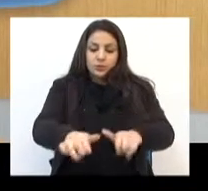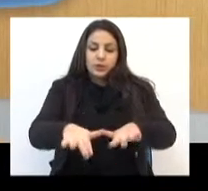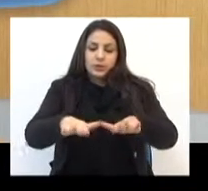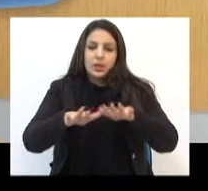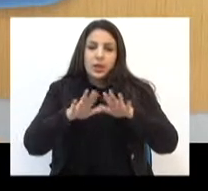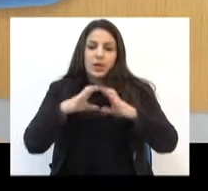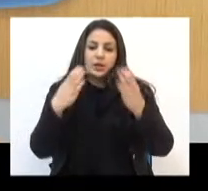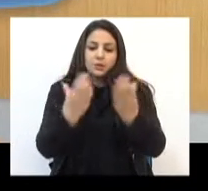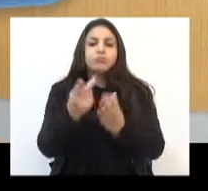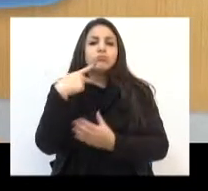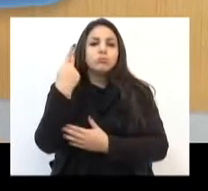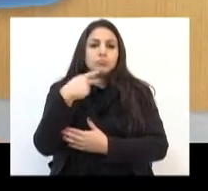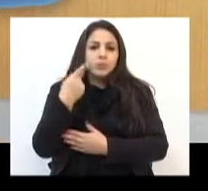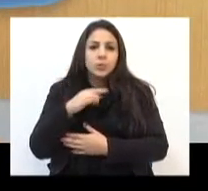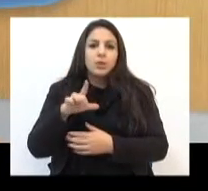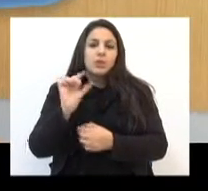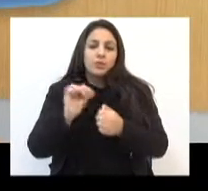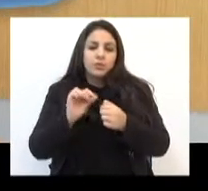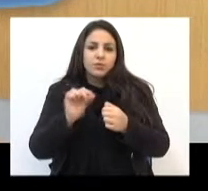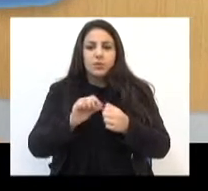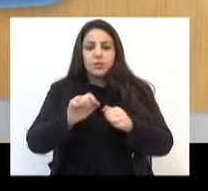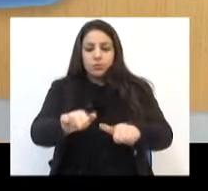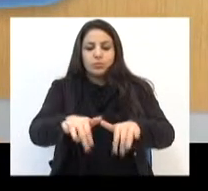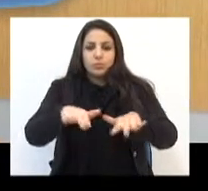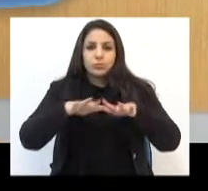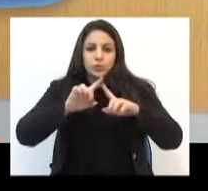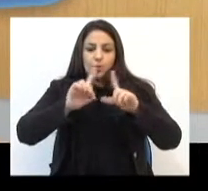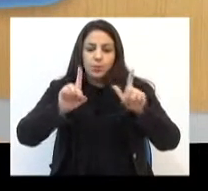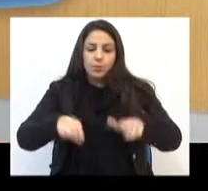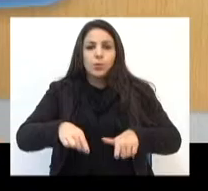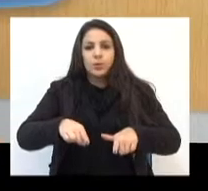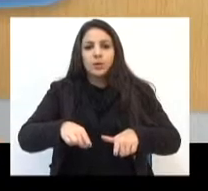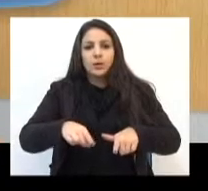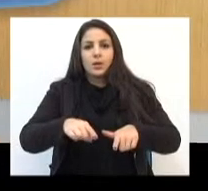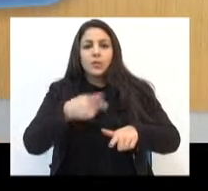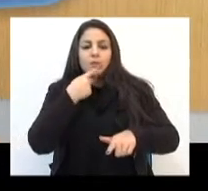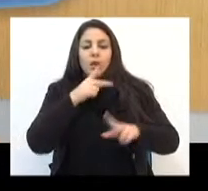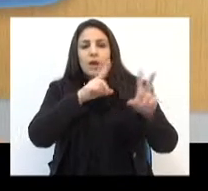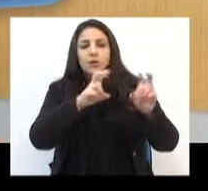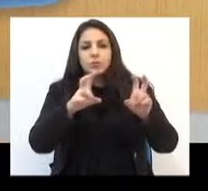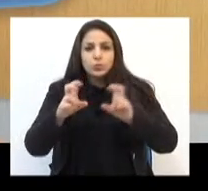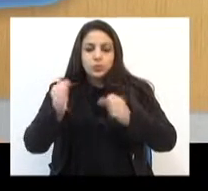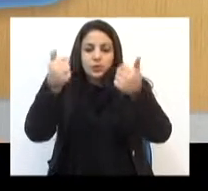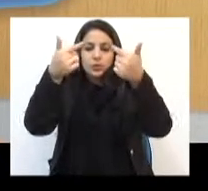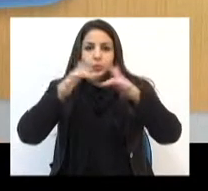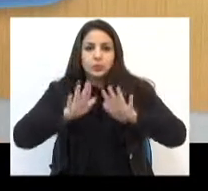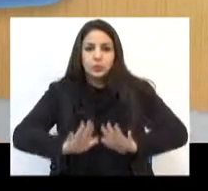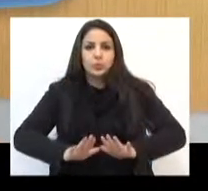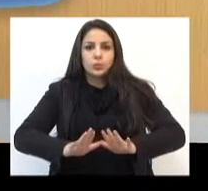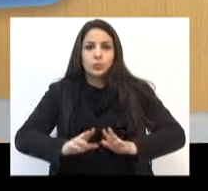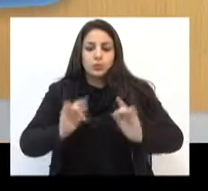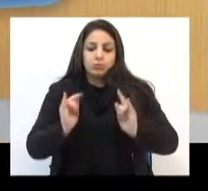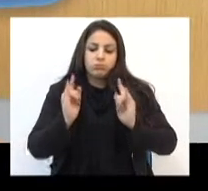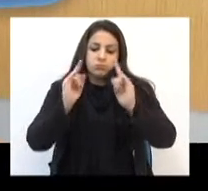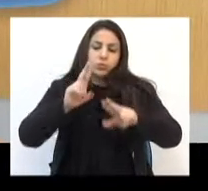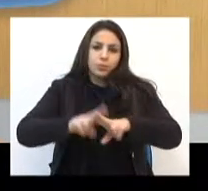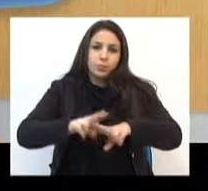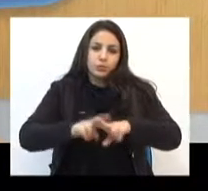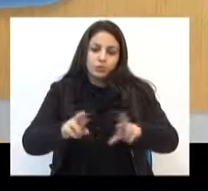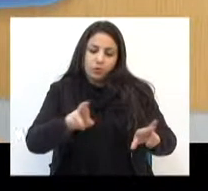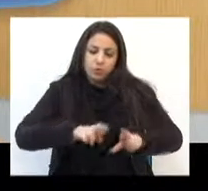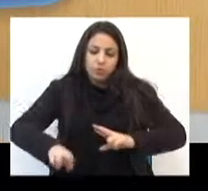outra pessoa junto também. E no caso de uma pessoa idosa, por ser já essa pessoa mais debilitada, ou seja, não deixá-la